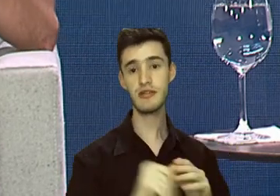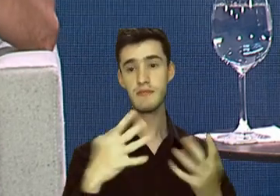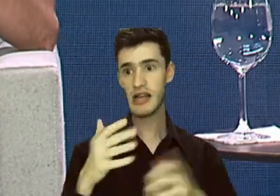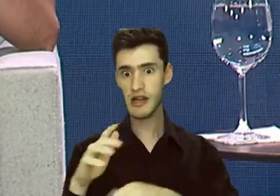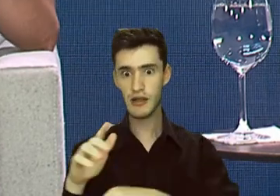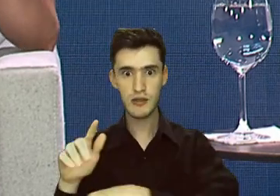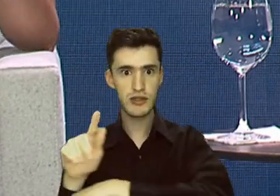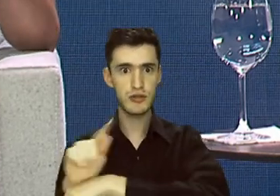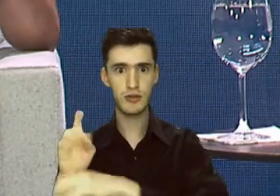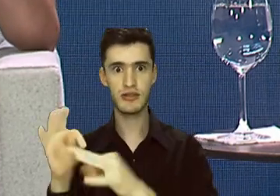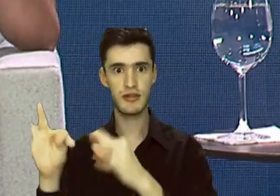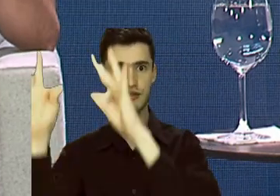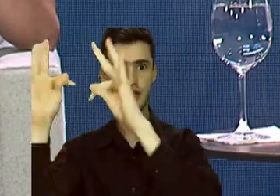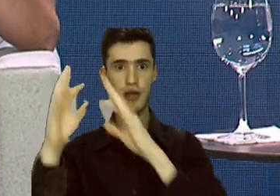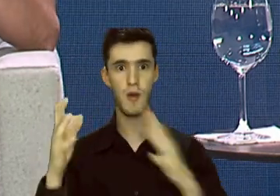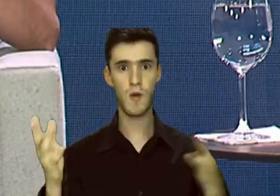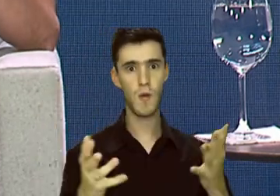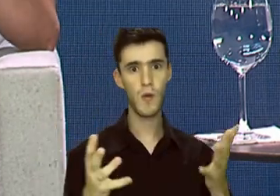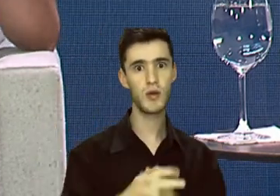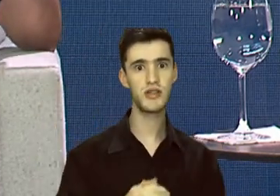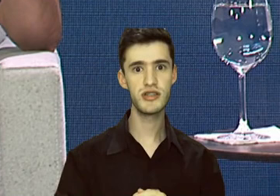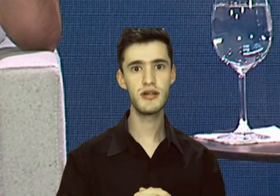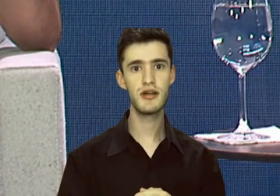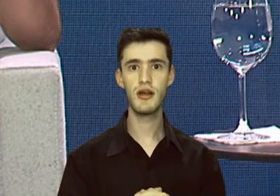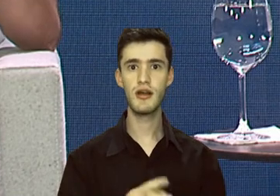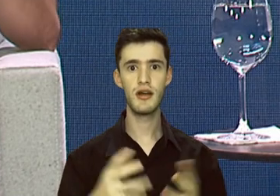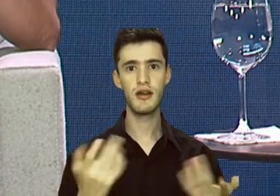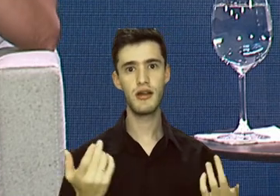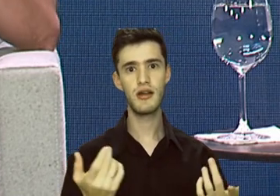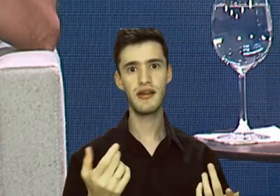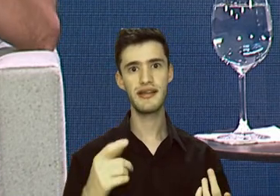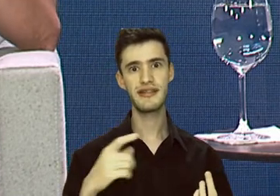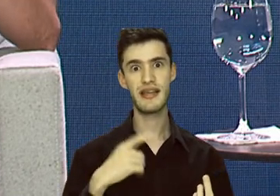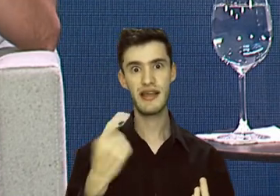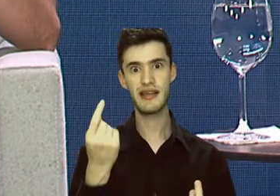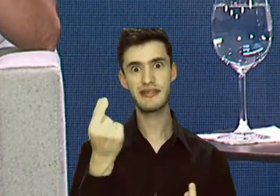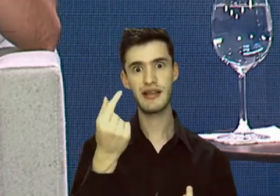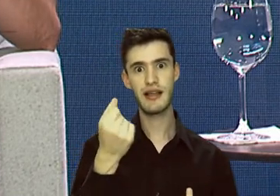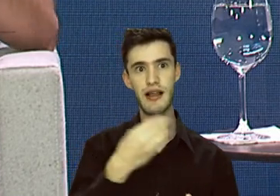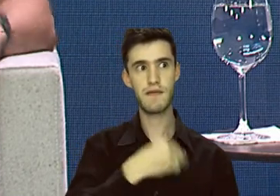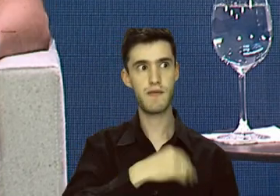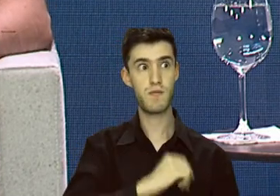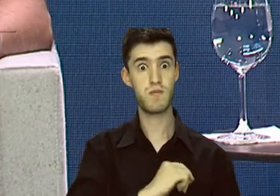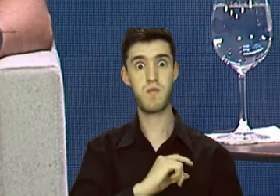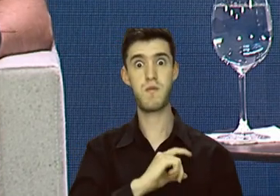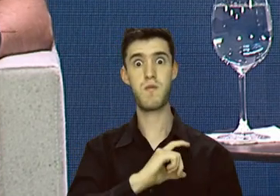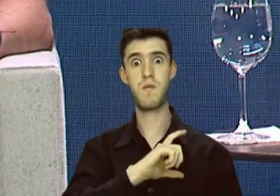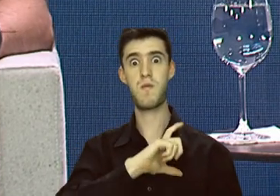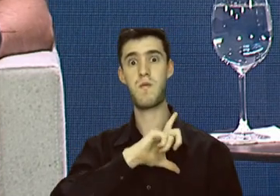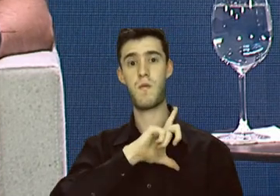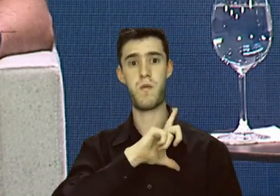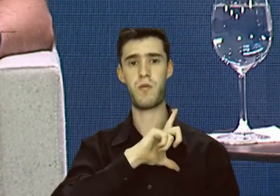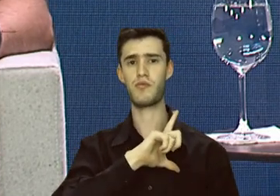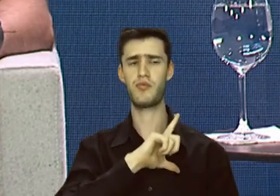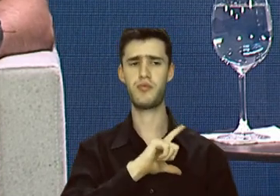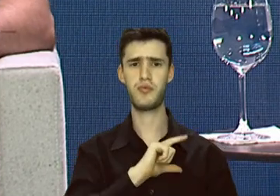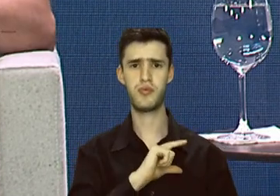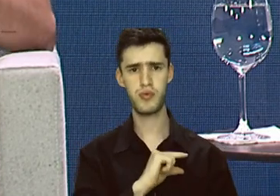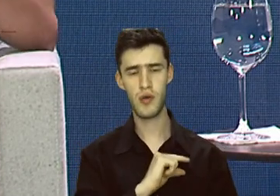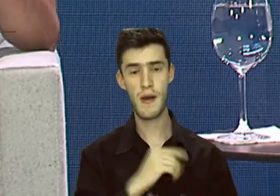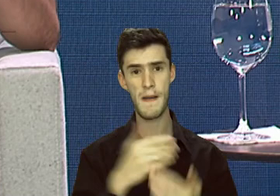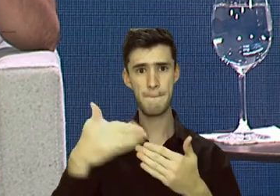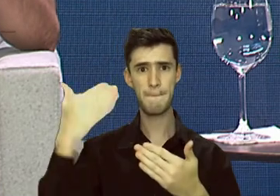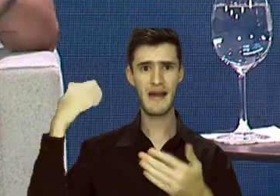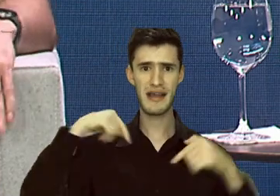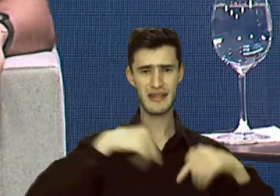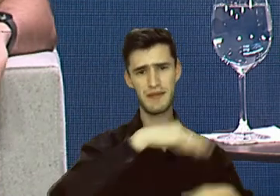acabou um pouco da festa dos salários inflados a gente tinha um problema grande no Brasil de mão de obra e tecnologia e